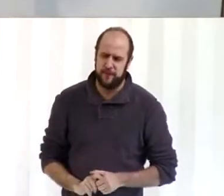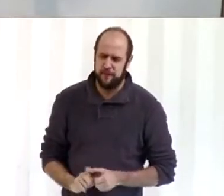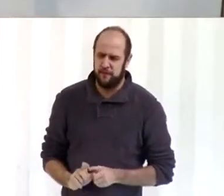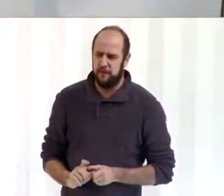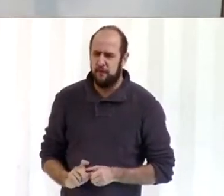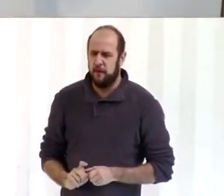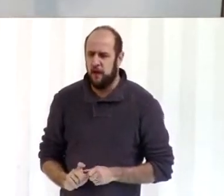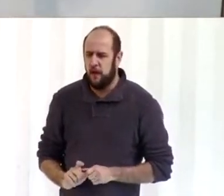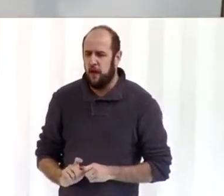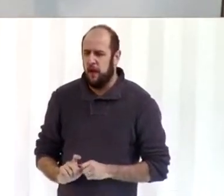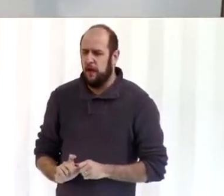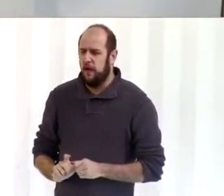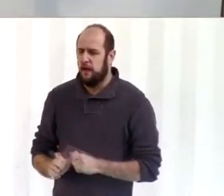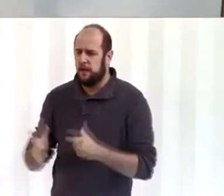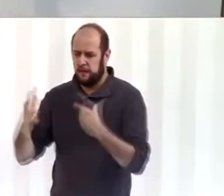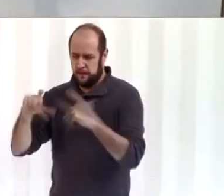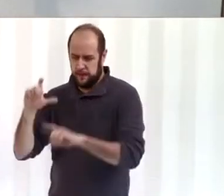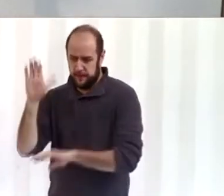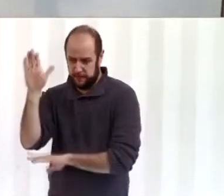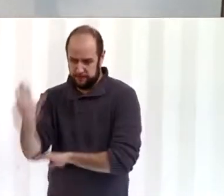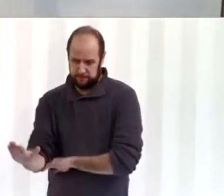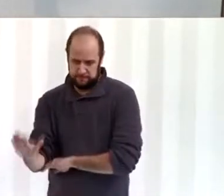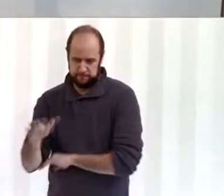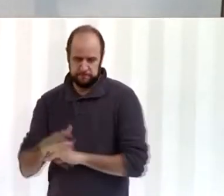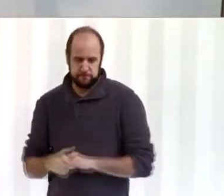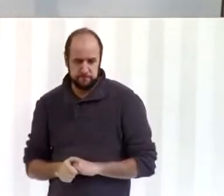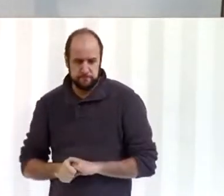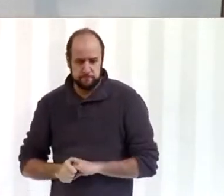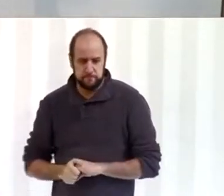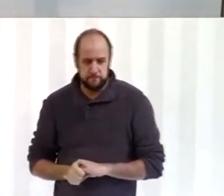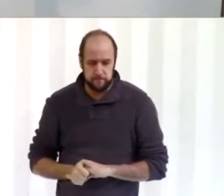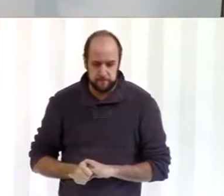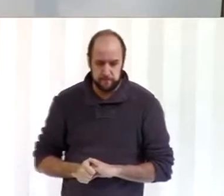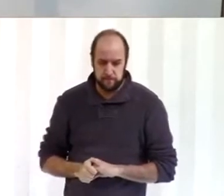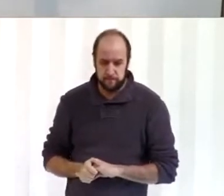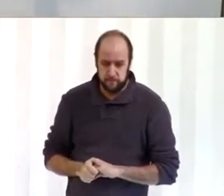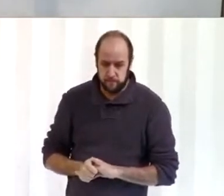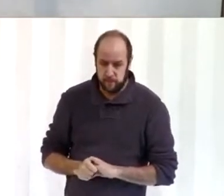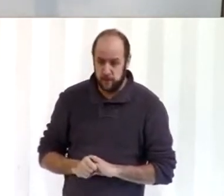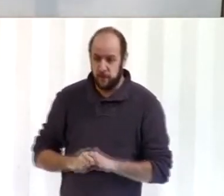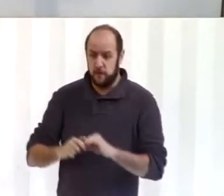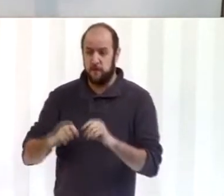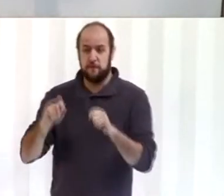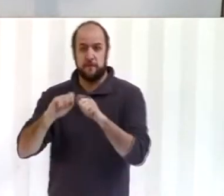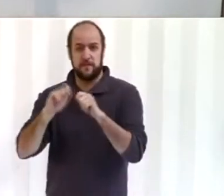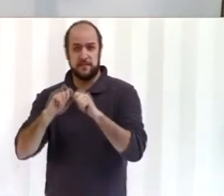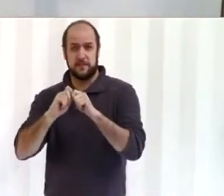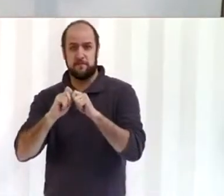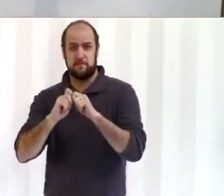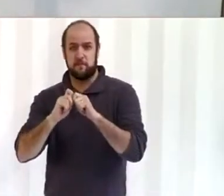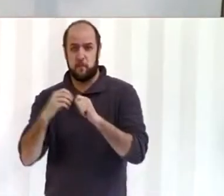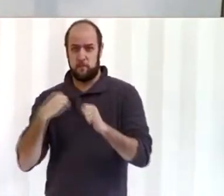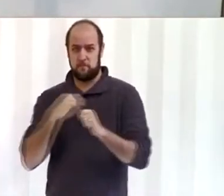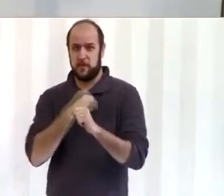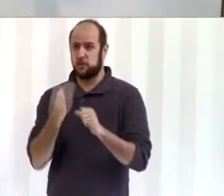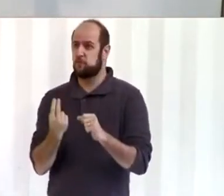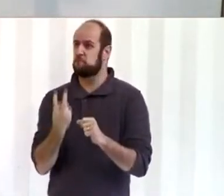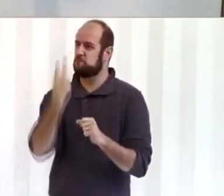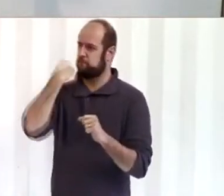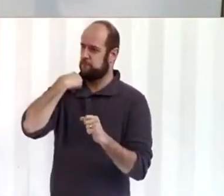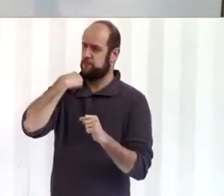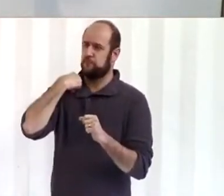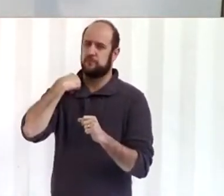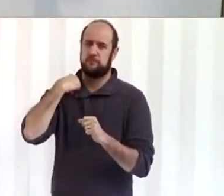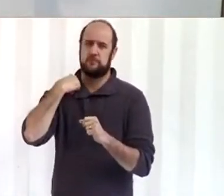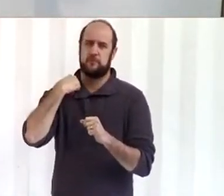Naquele final de tarde, ele estava para ser entubado. Já tinham virado ele de barriga